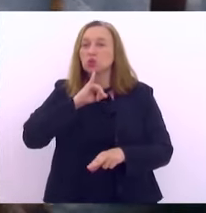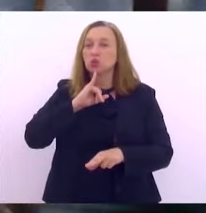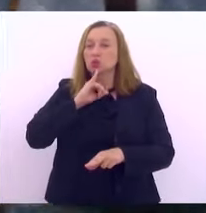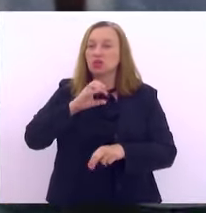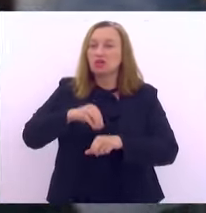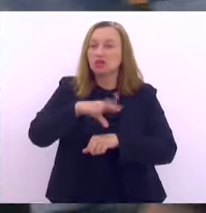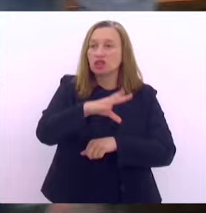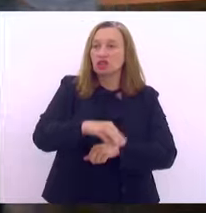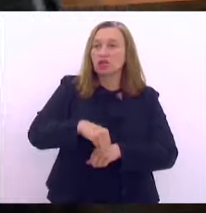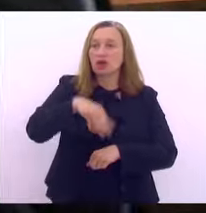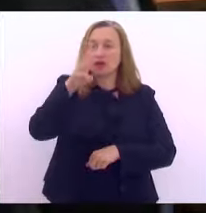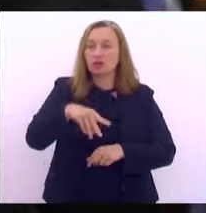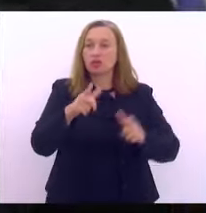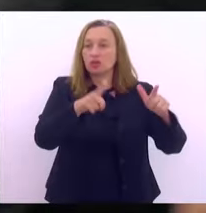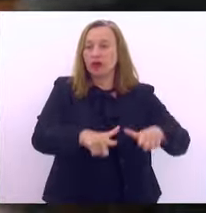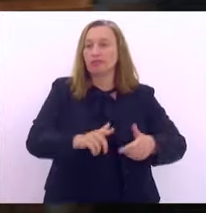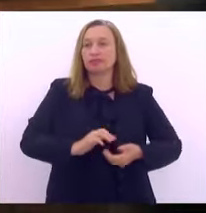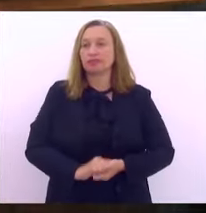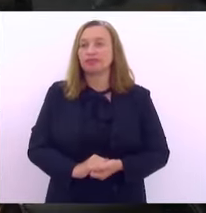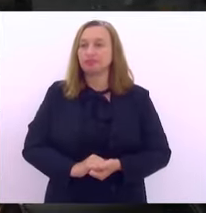indicação.